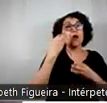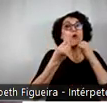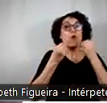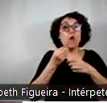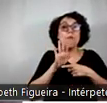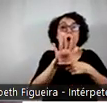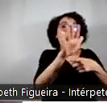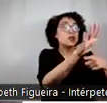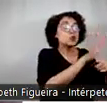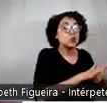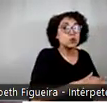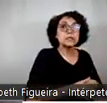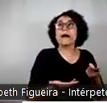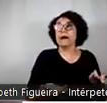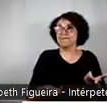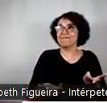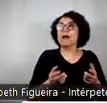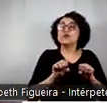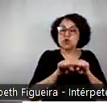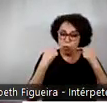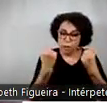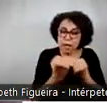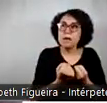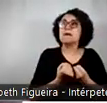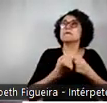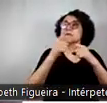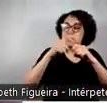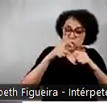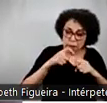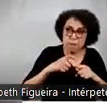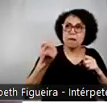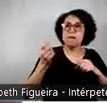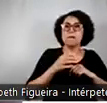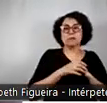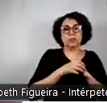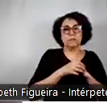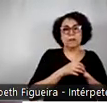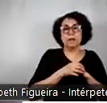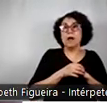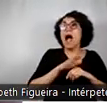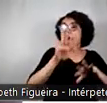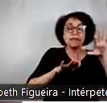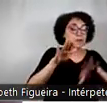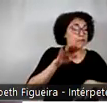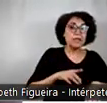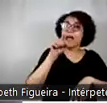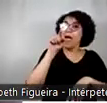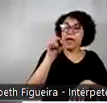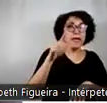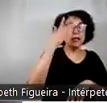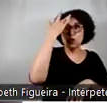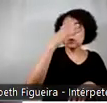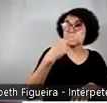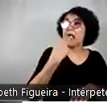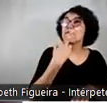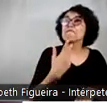né, a partir de uma escutativa que você tem, né, uma relação de vínculos. Você não precisa falar outra língua, mas se você está disposto a escutar o